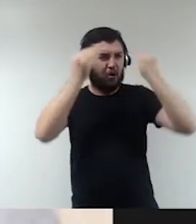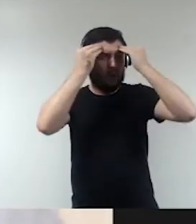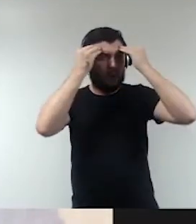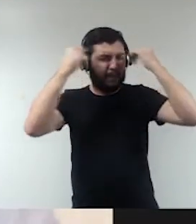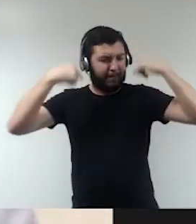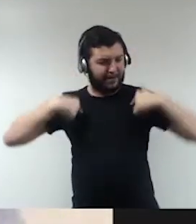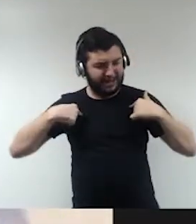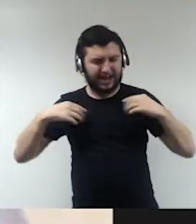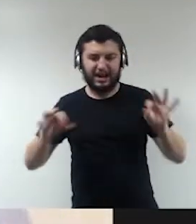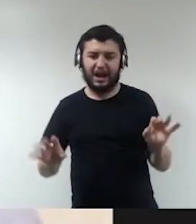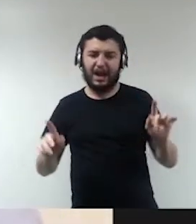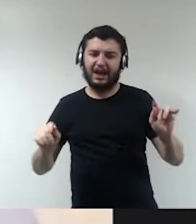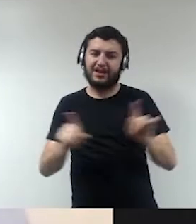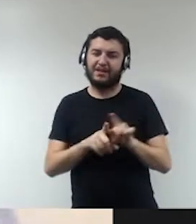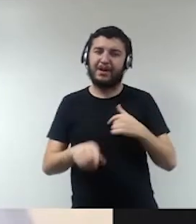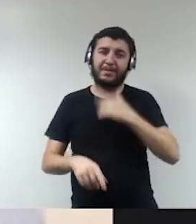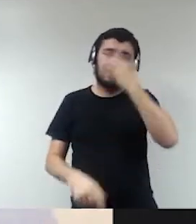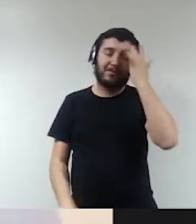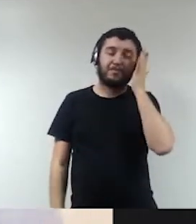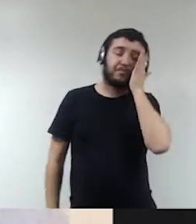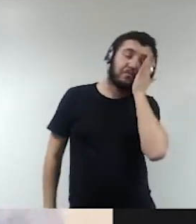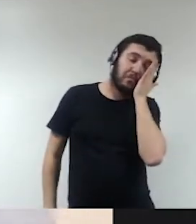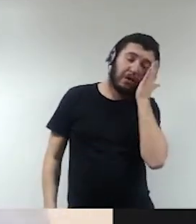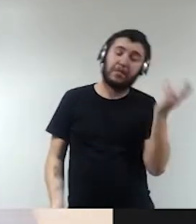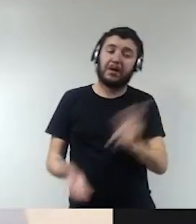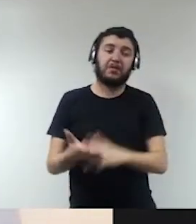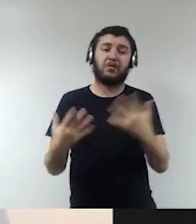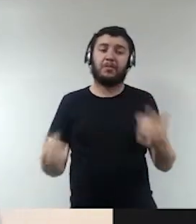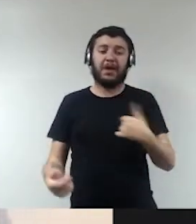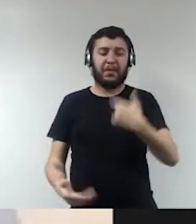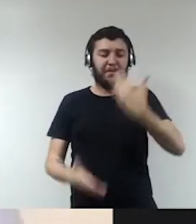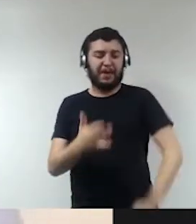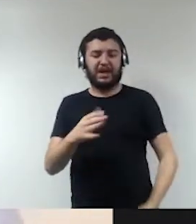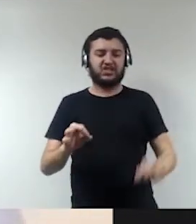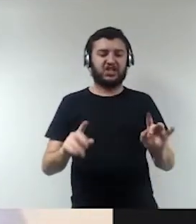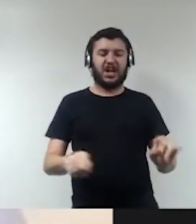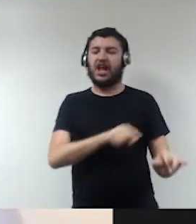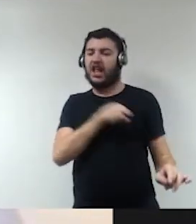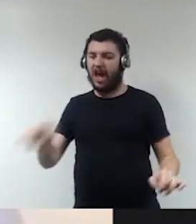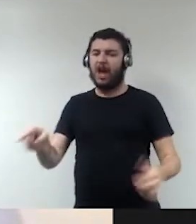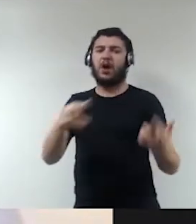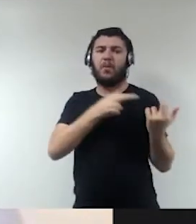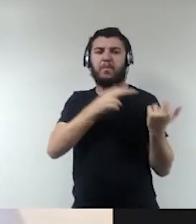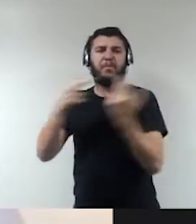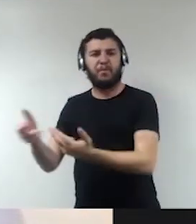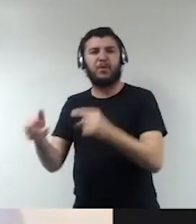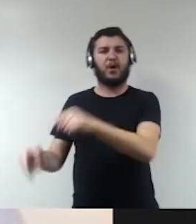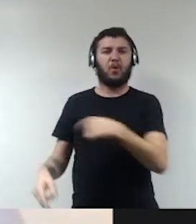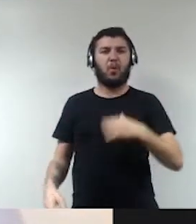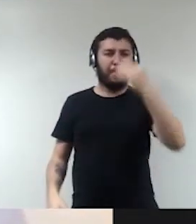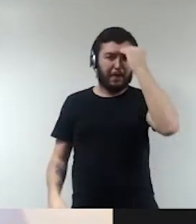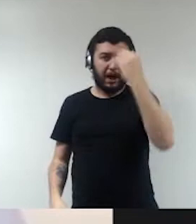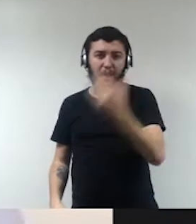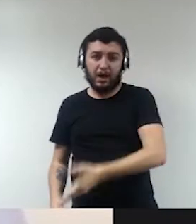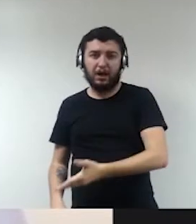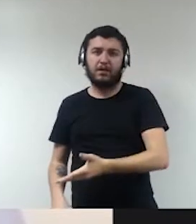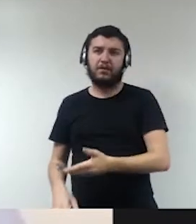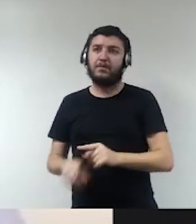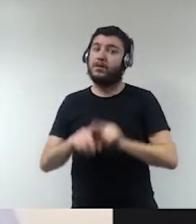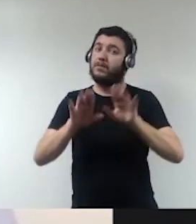perda. Quando a gente pensa em autocomposição, a primeira coisa que a gente tem que amadurecer é que, em havendo